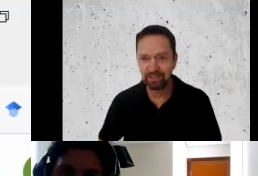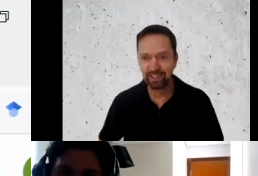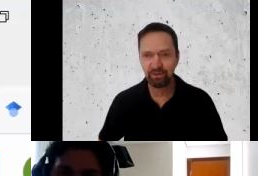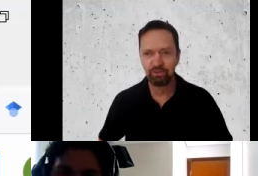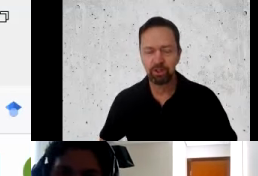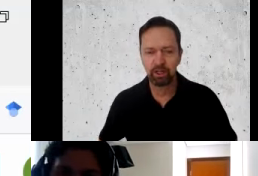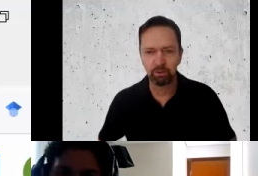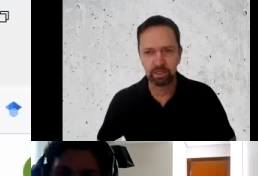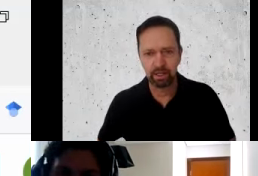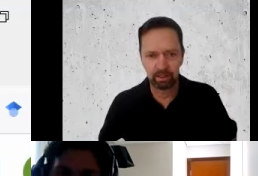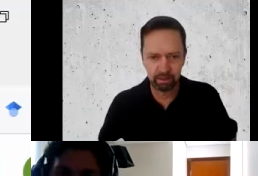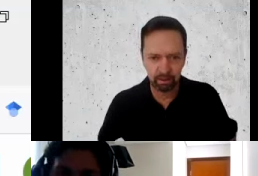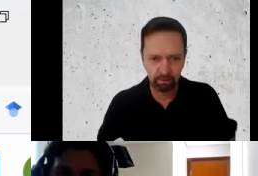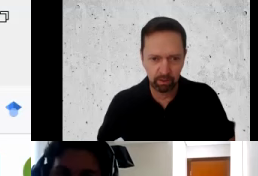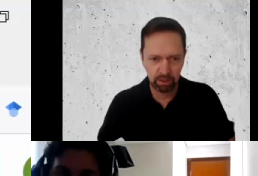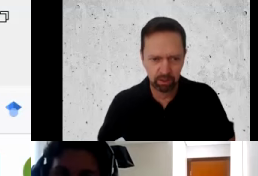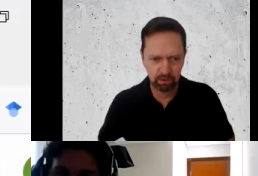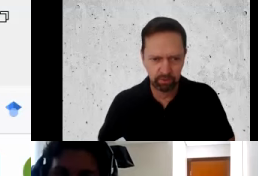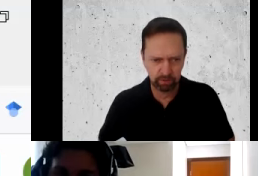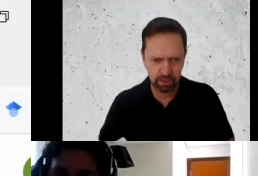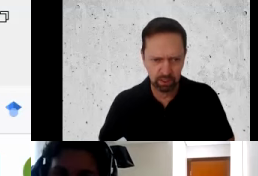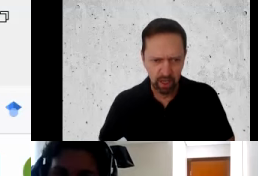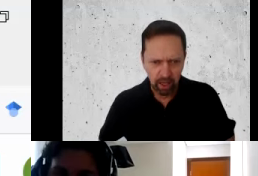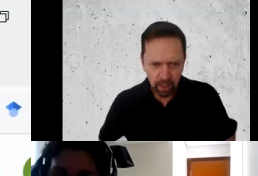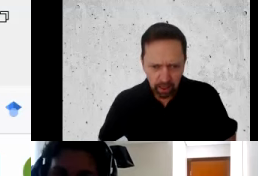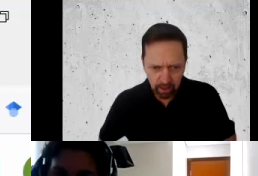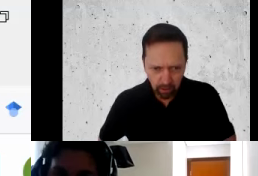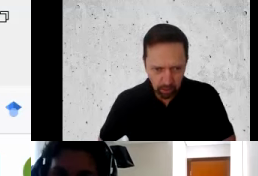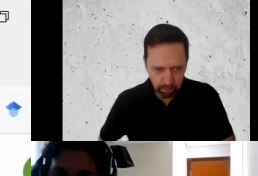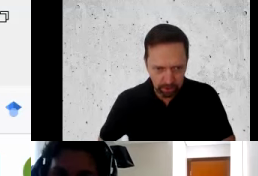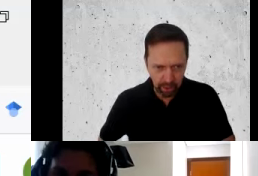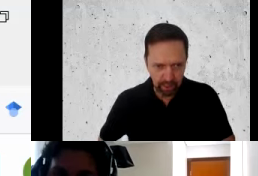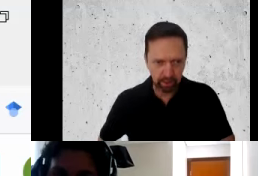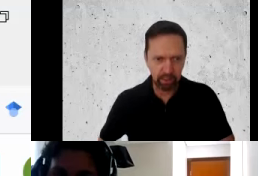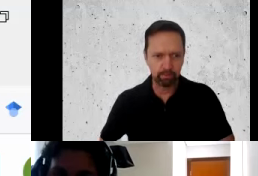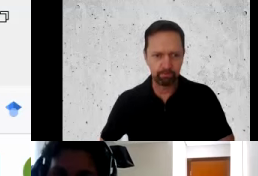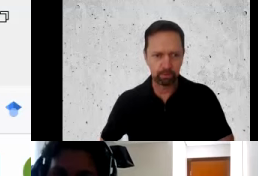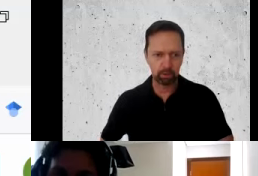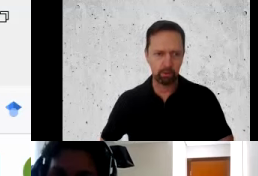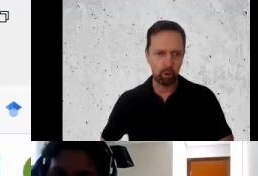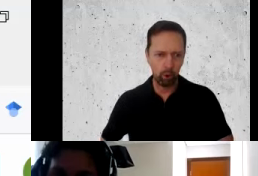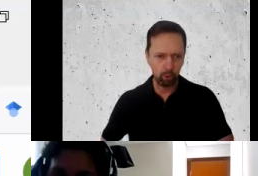O ideal seria ler o livro inteiro, mas realmente eu acho difícil fazer isso. Então, eu botei aqui,